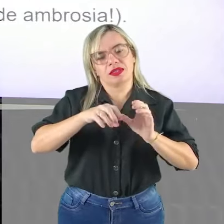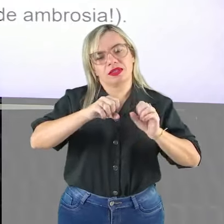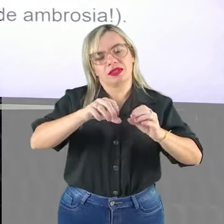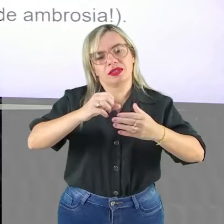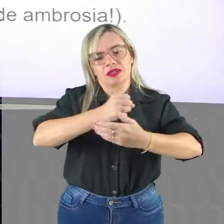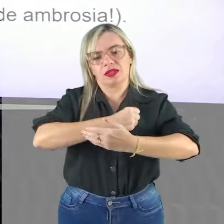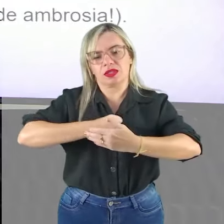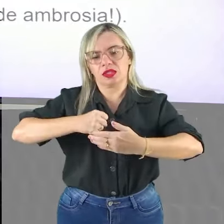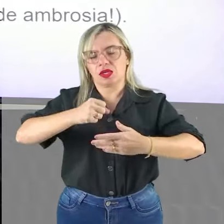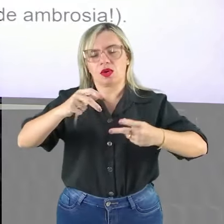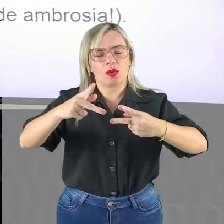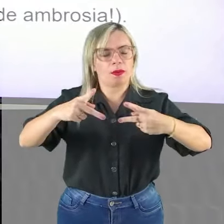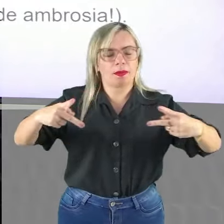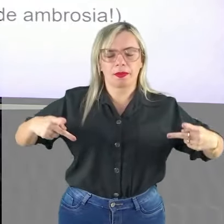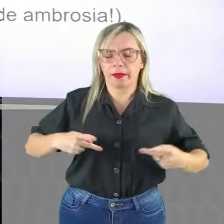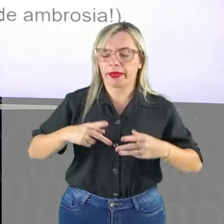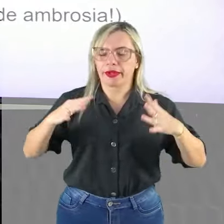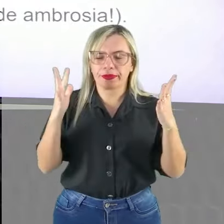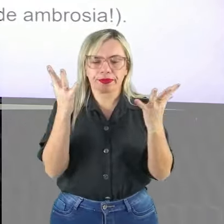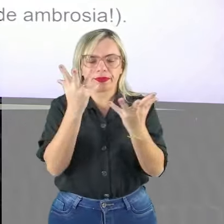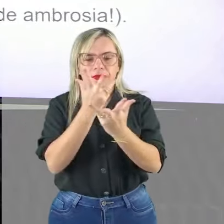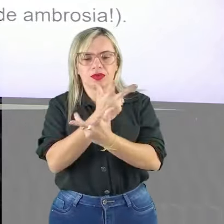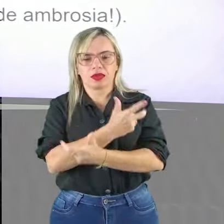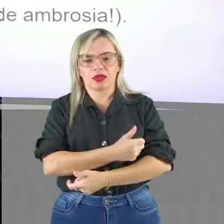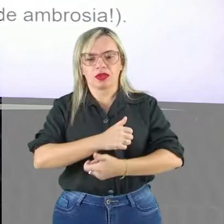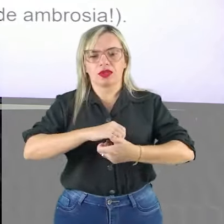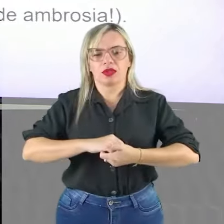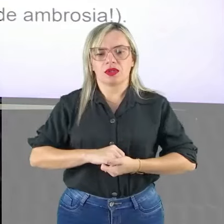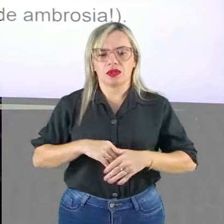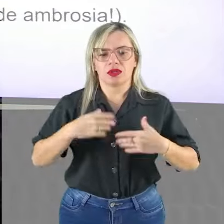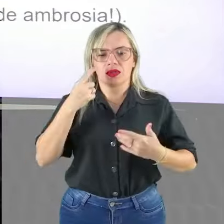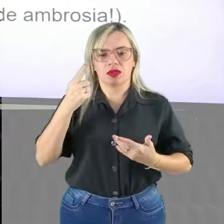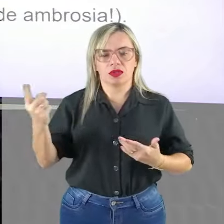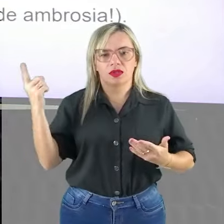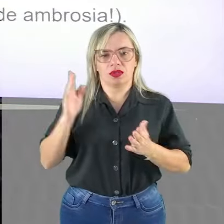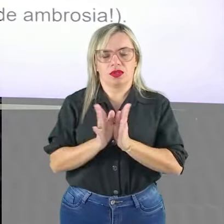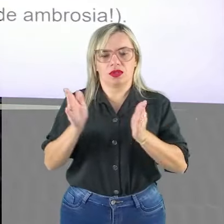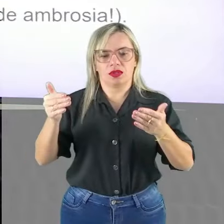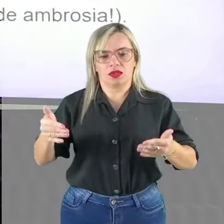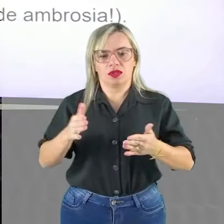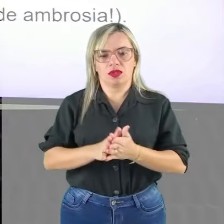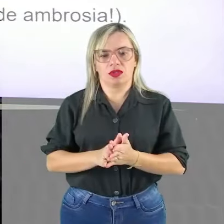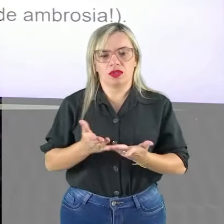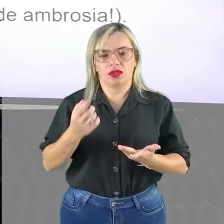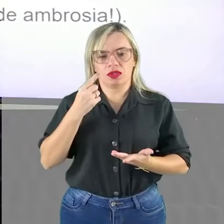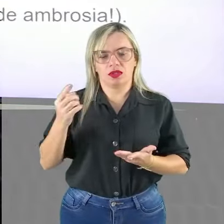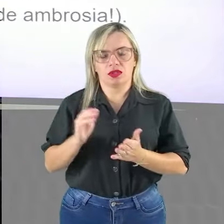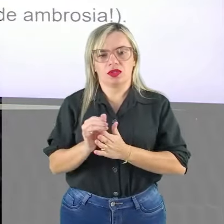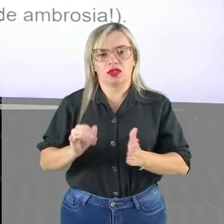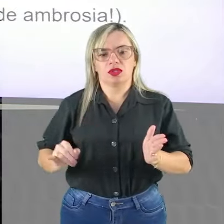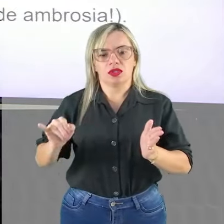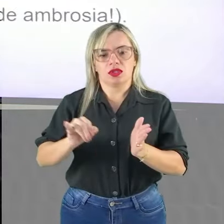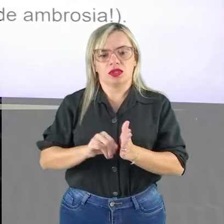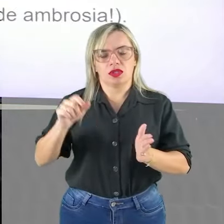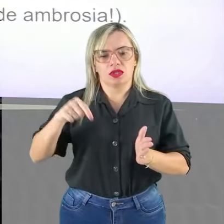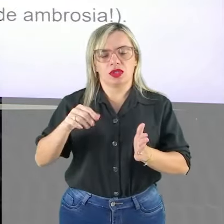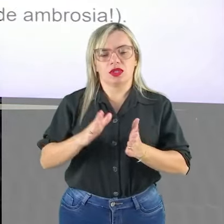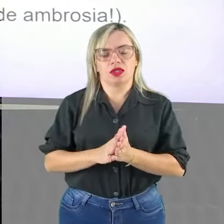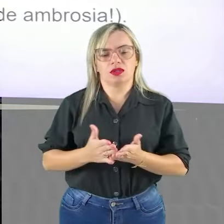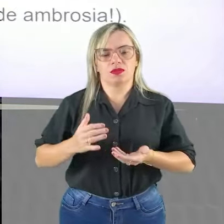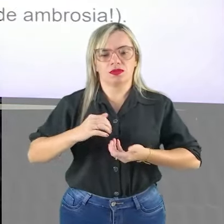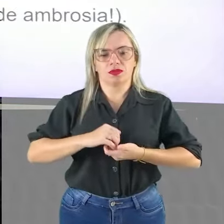ali é um prato maravilhoso não é será identidade vamos prestar atenção nessa palavrinha bem aqui identidade tá